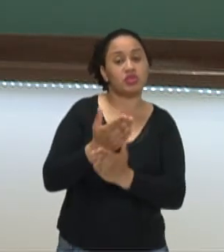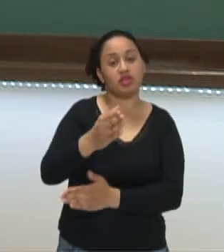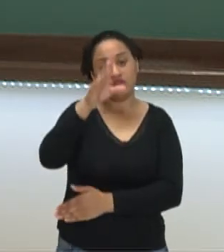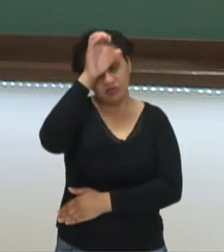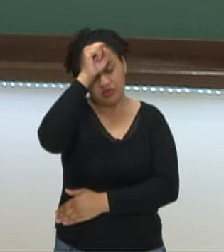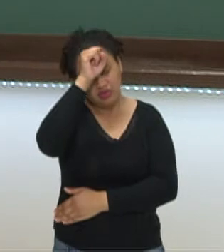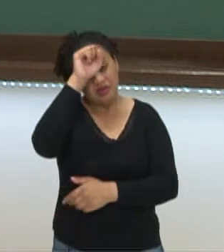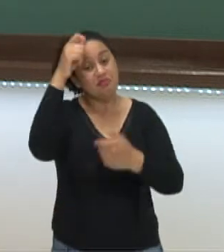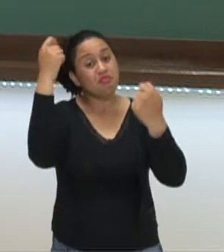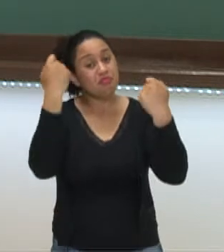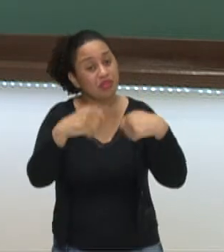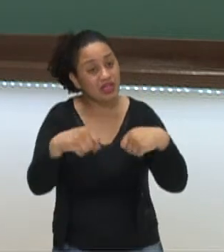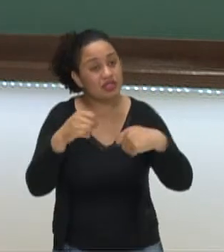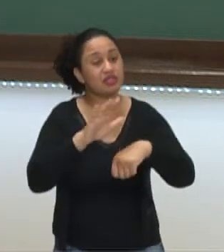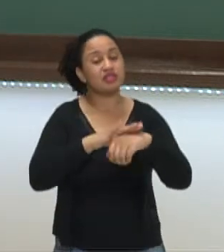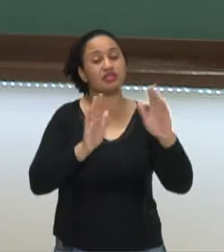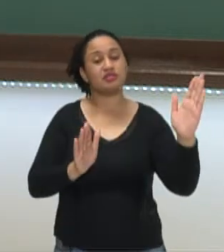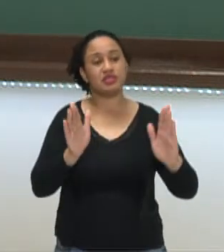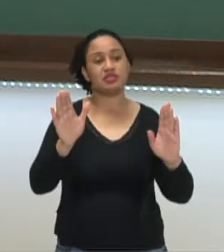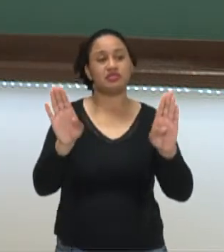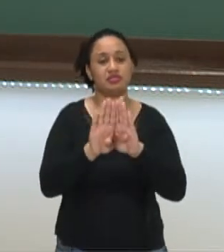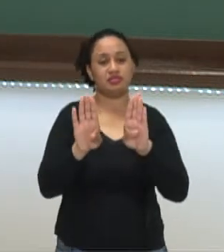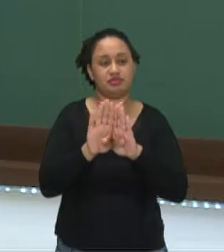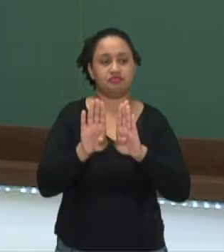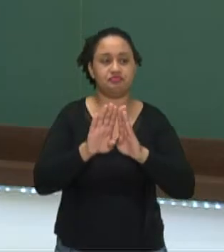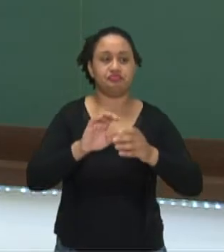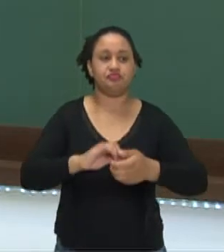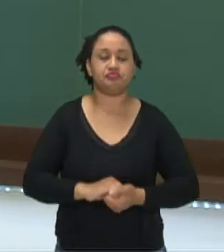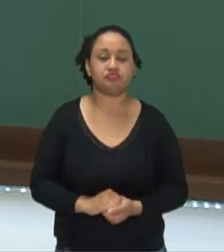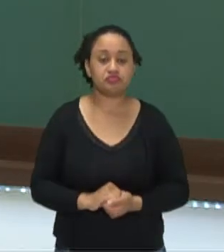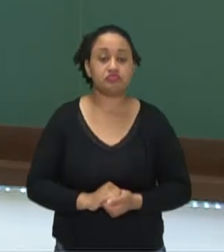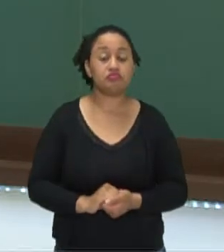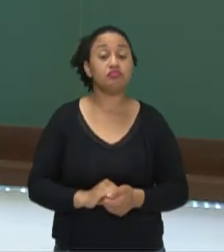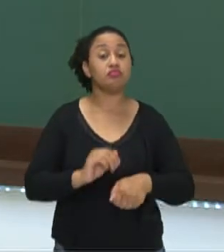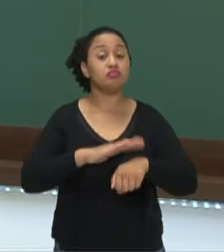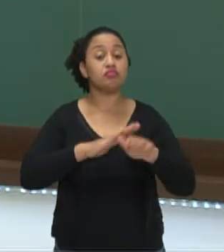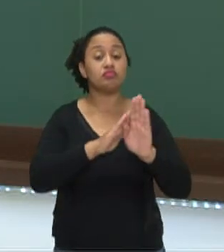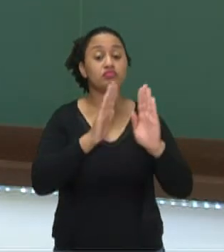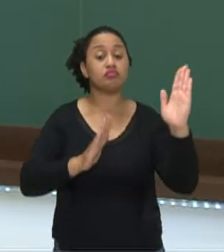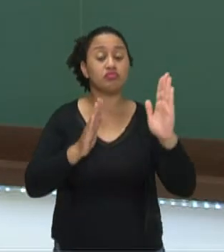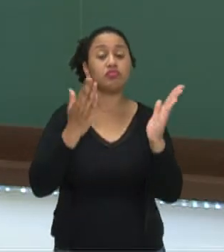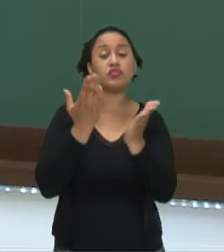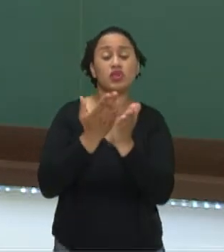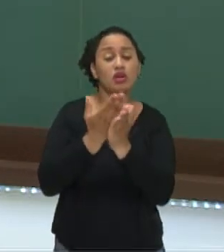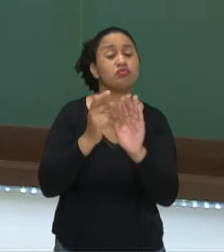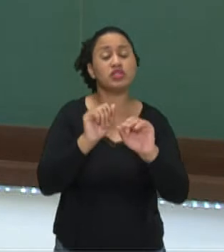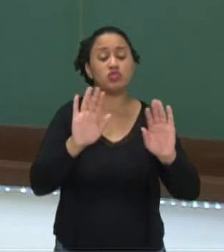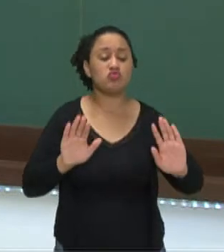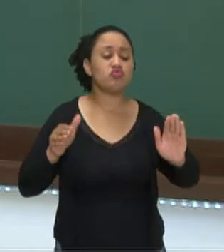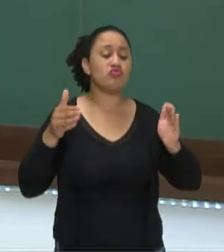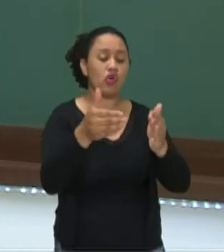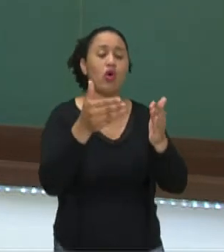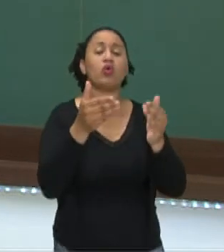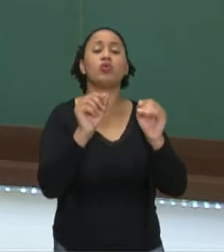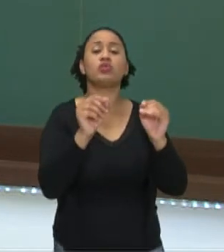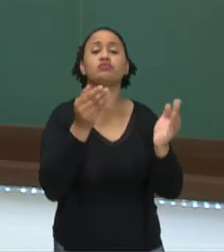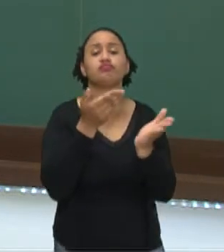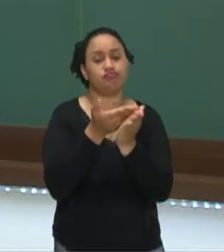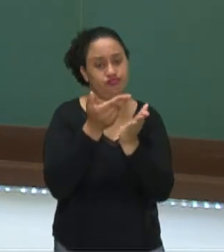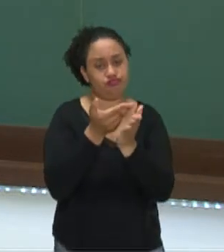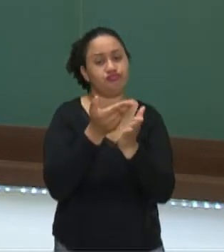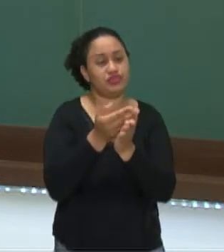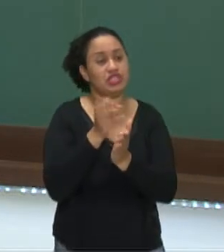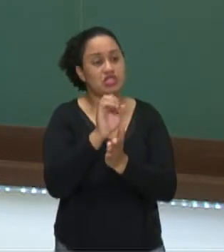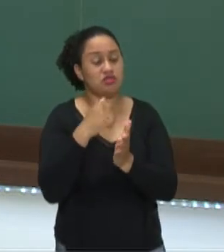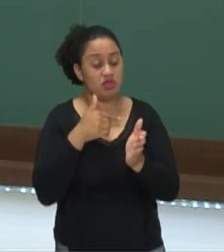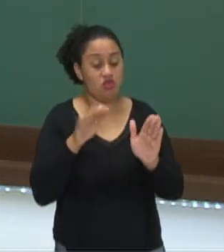Precisamos destacar esse tempo também. O tempo para você estudar deve ser dedicado a isso, ou seja, a estudar. Se